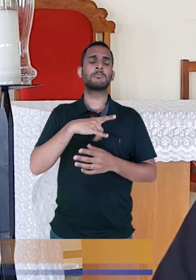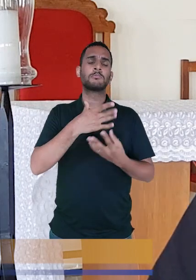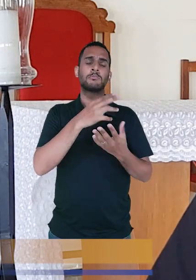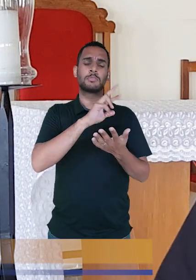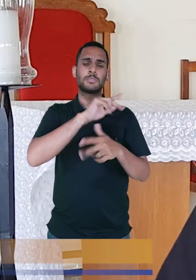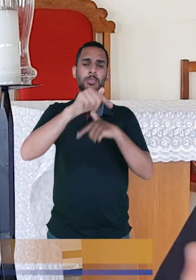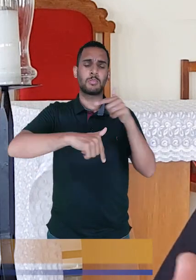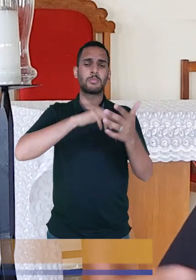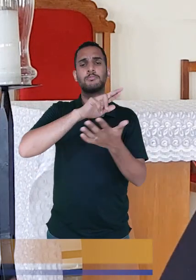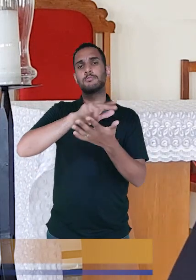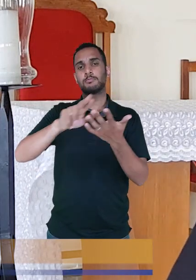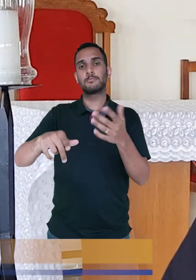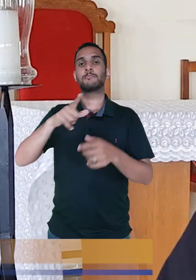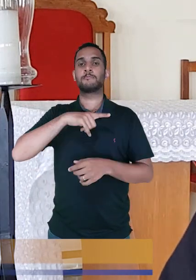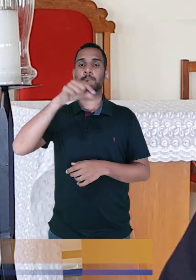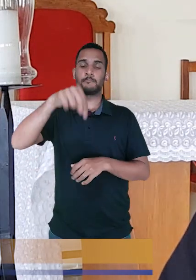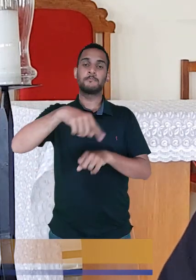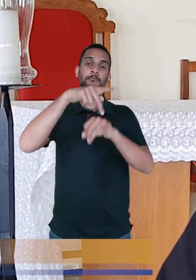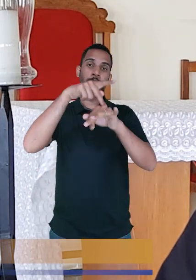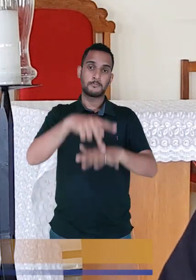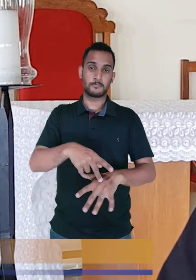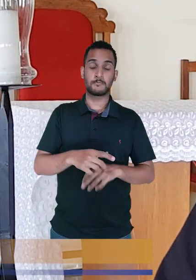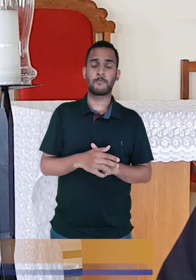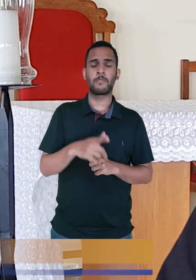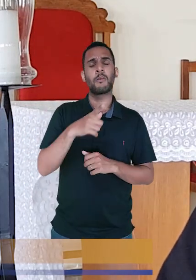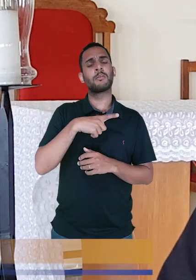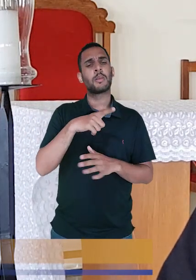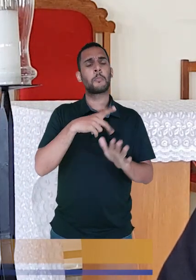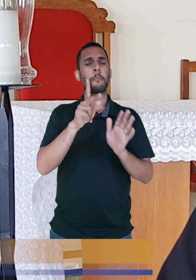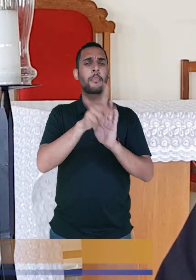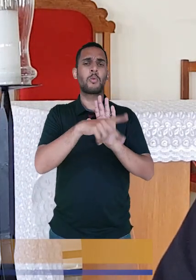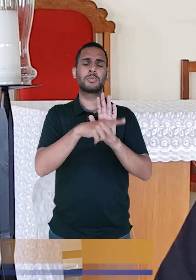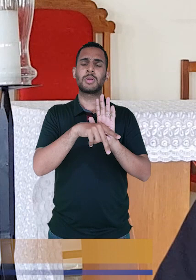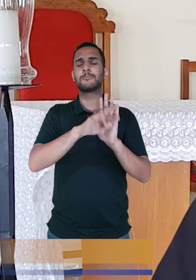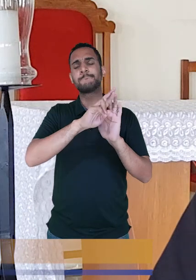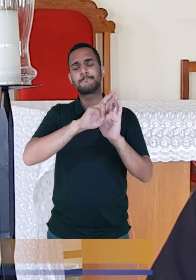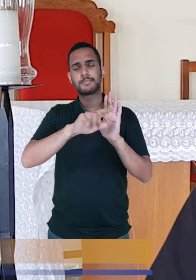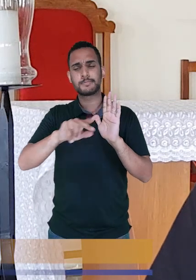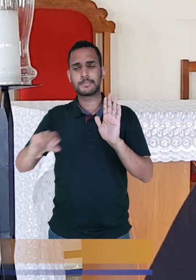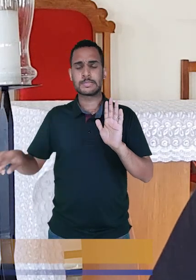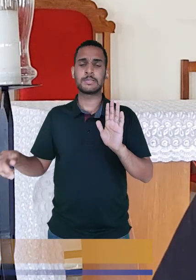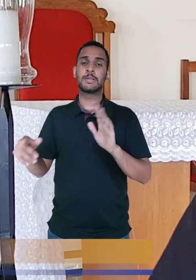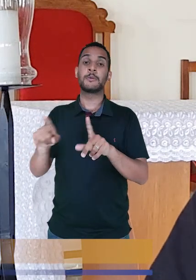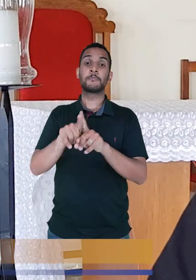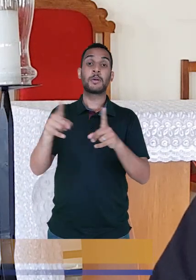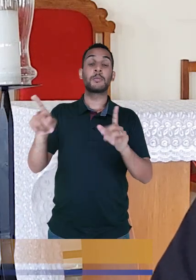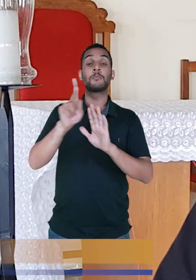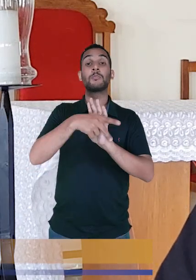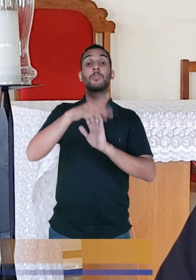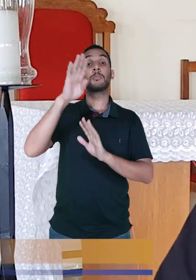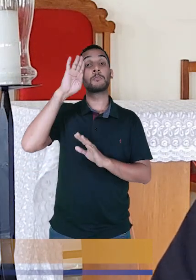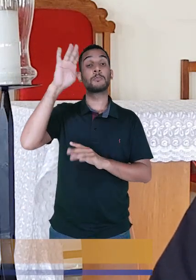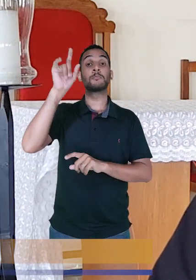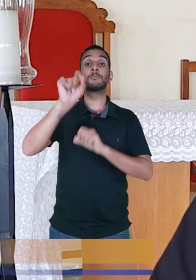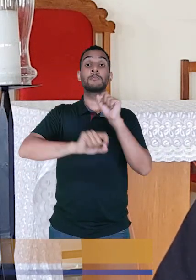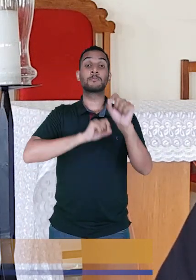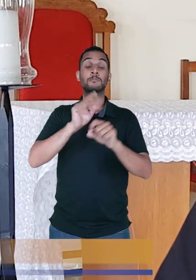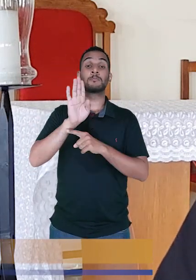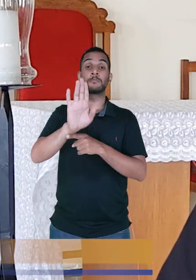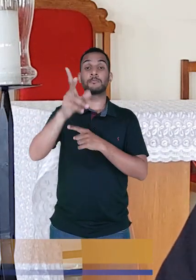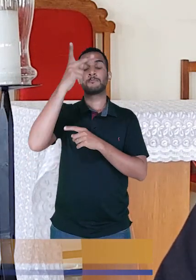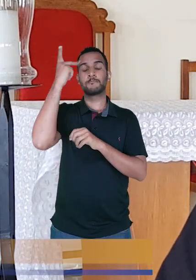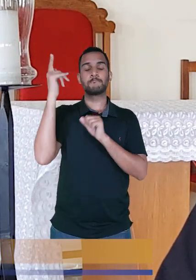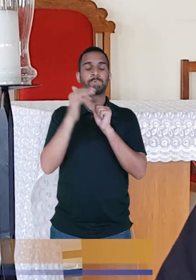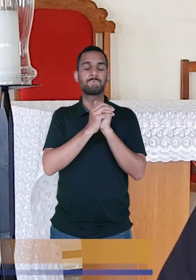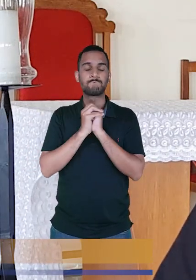vigários, em diversas atividades que nós temos aqui na paróquia. Temos, sim, muitos projetos, mas esse